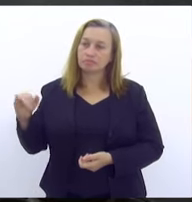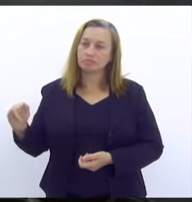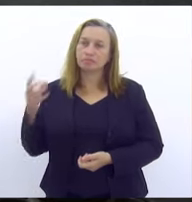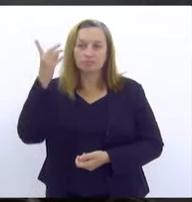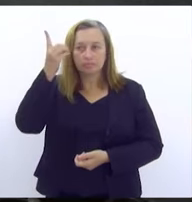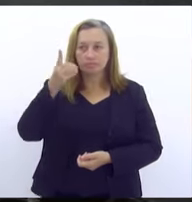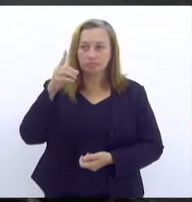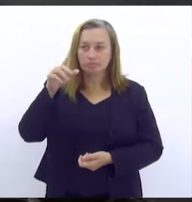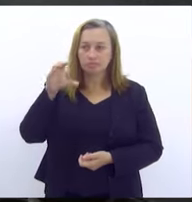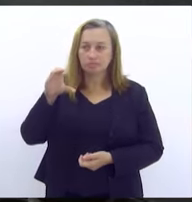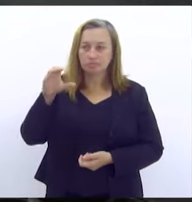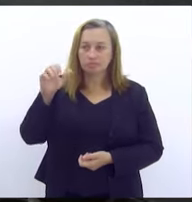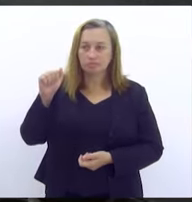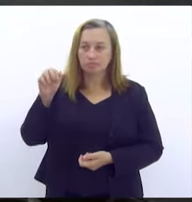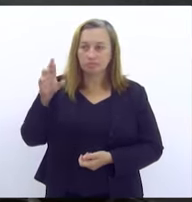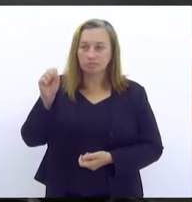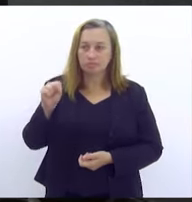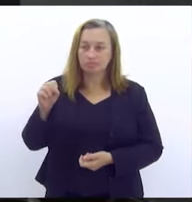Macedo.